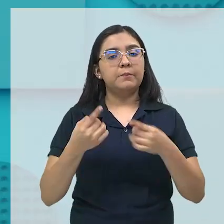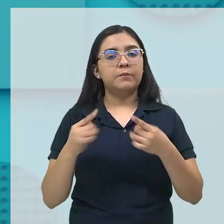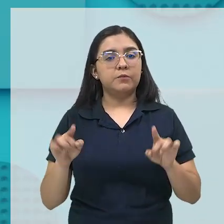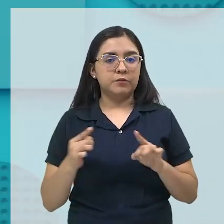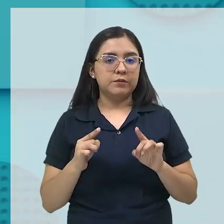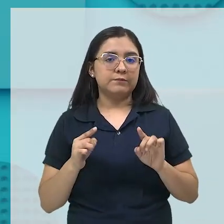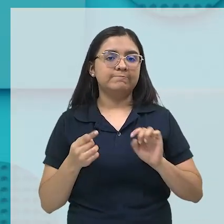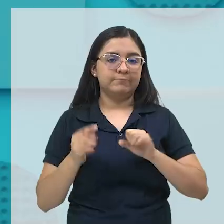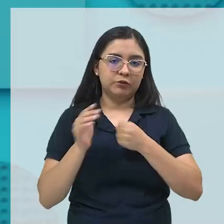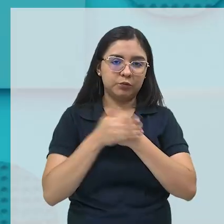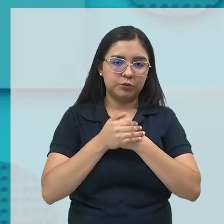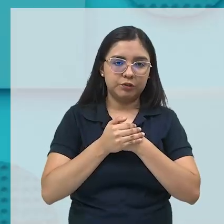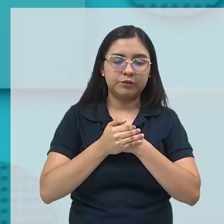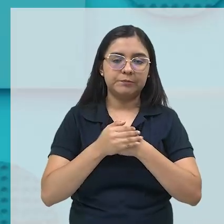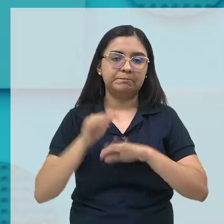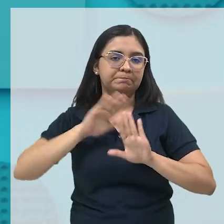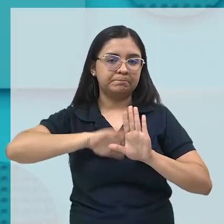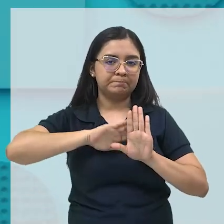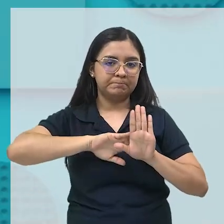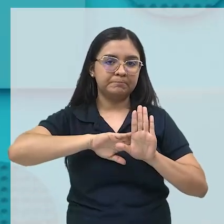uma forma velada, de uma forma